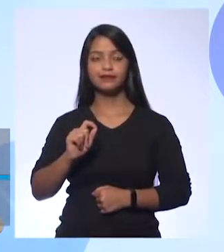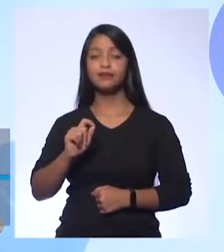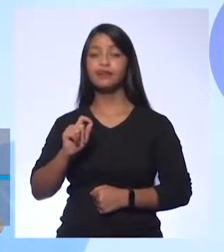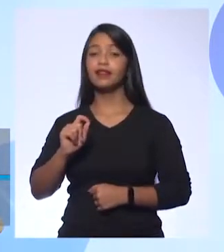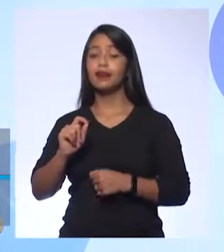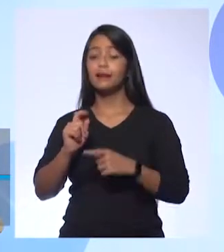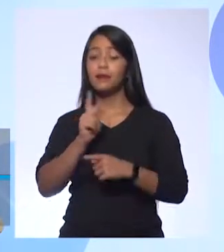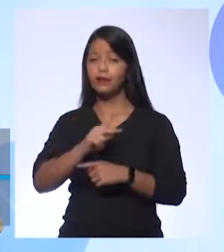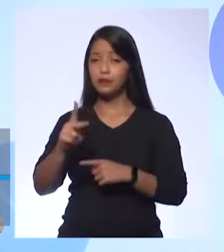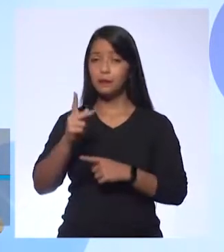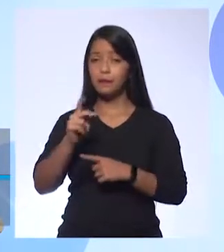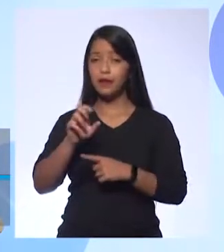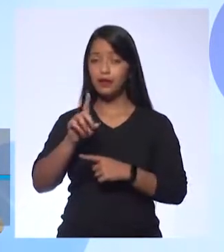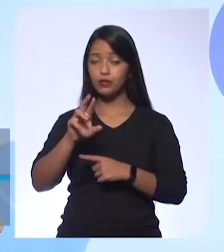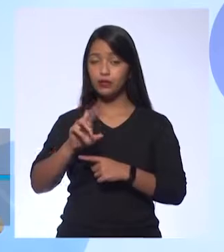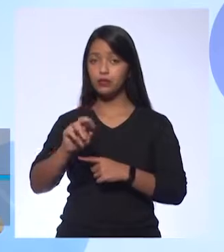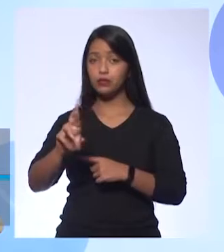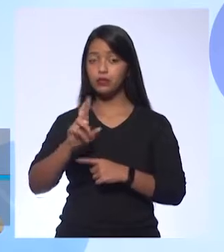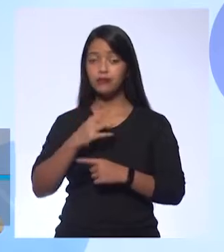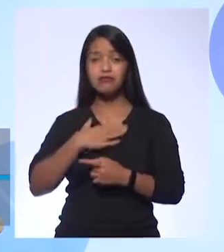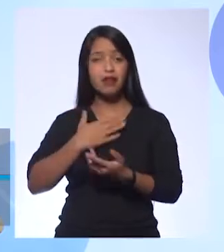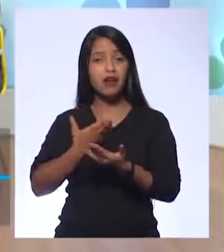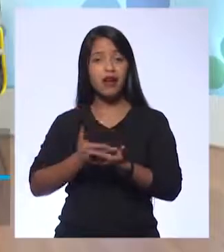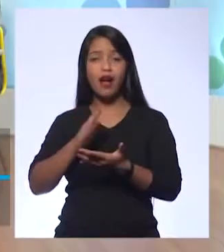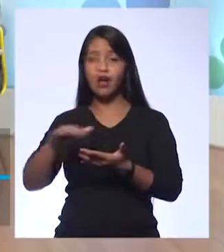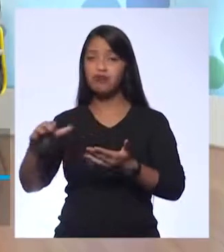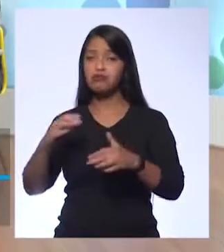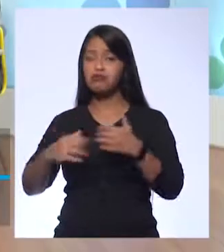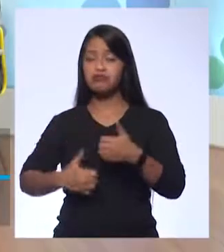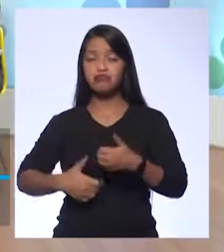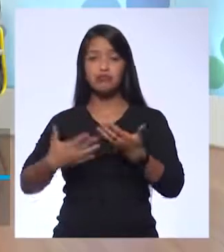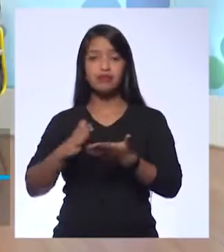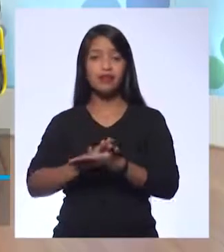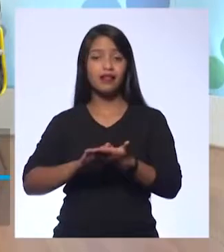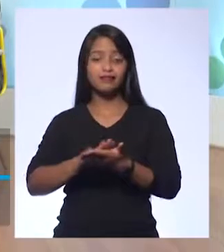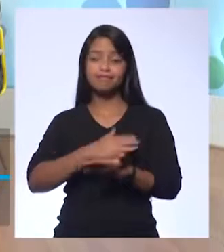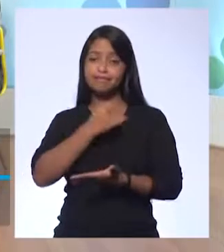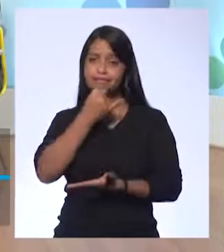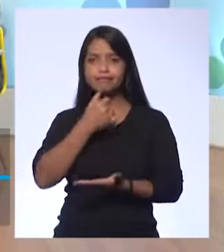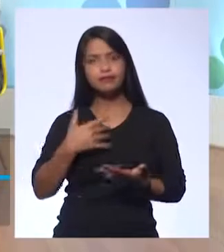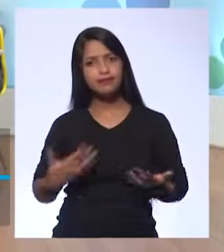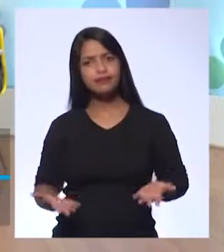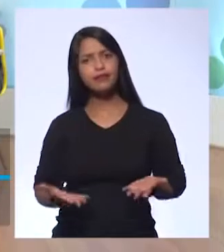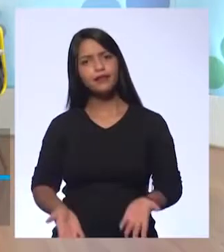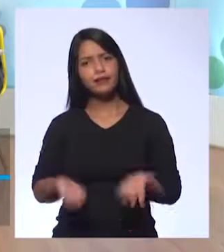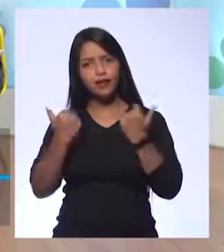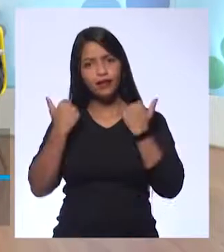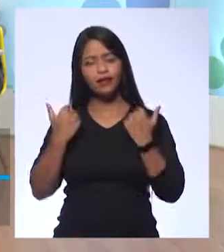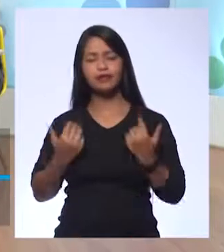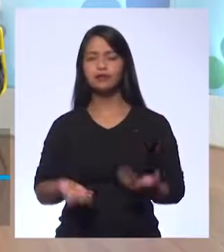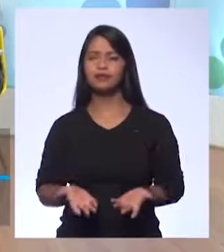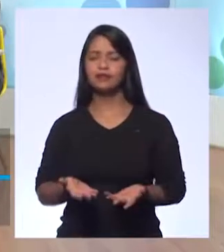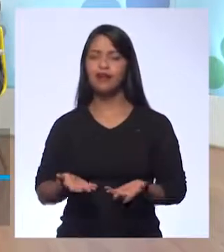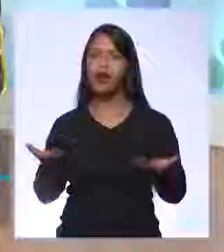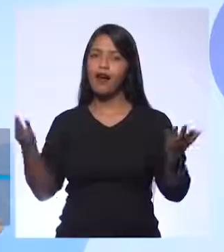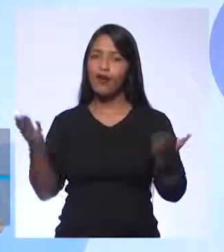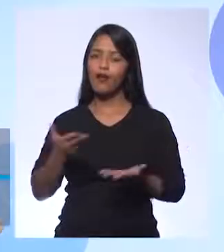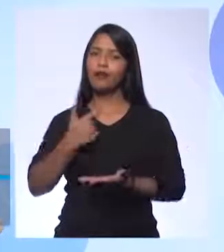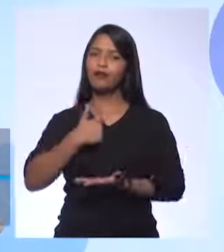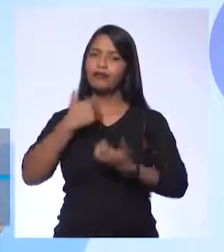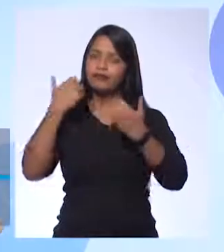pena, professor Pedro colocando aqui. Vamos lá, alunos do professor Poxa Pedro. vida, Poxa olha, vida, acabei né? de falar que está bonita a aula com